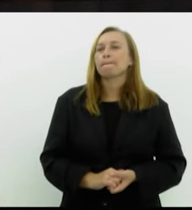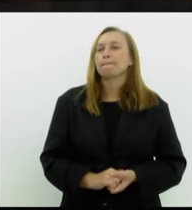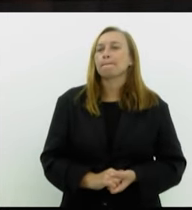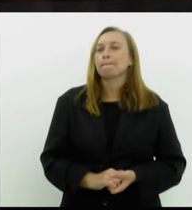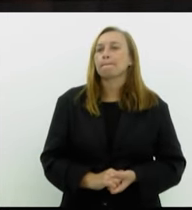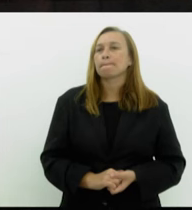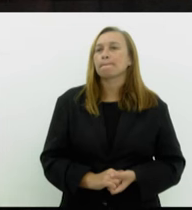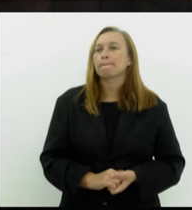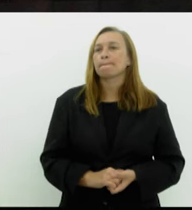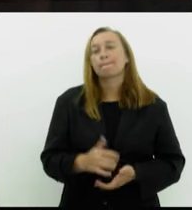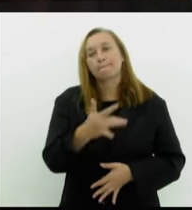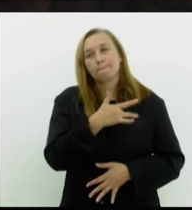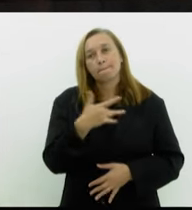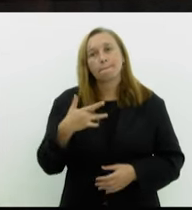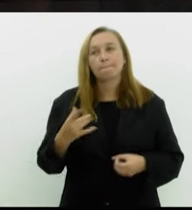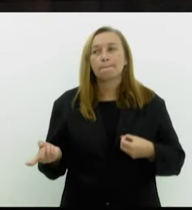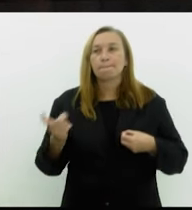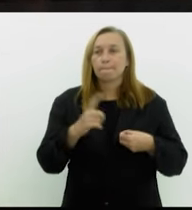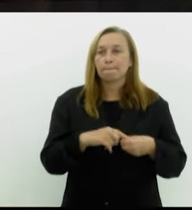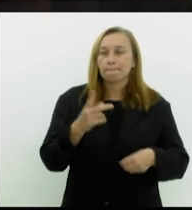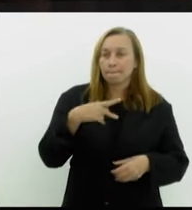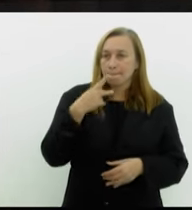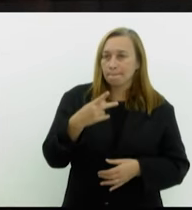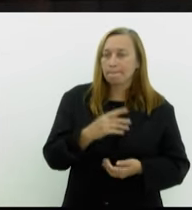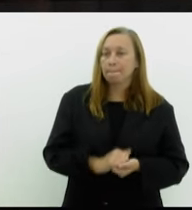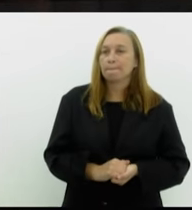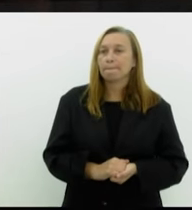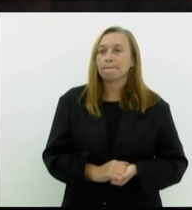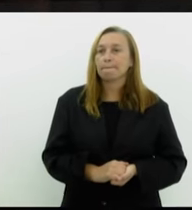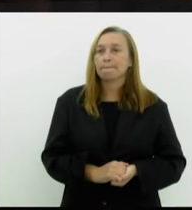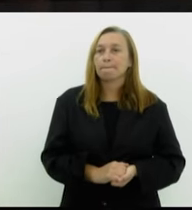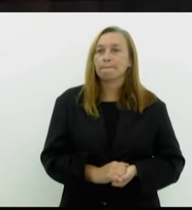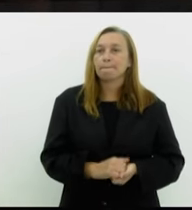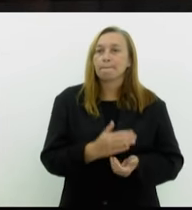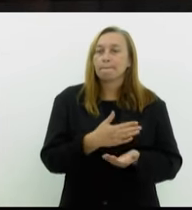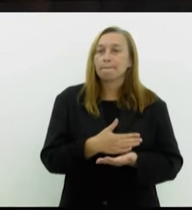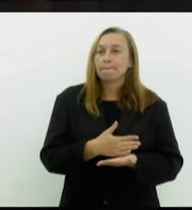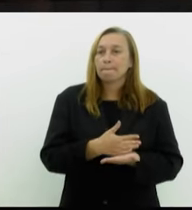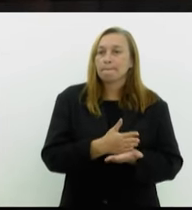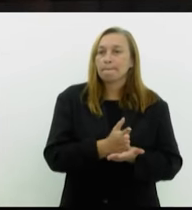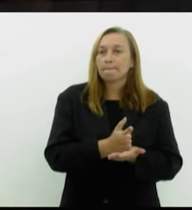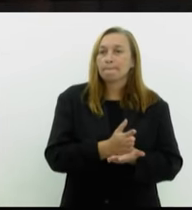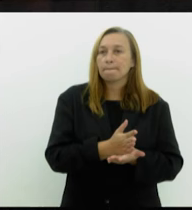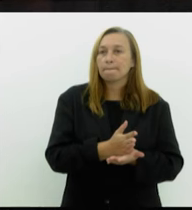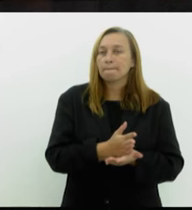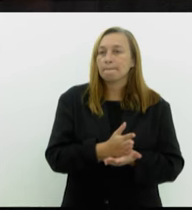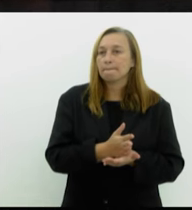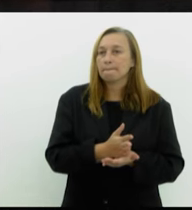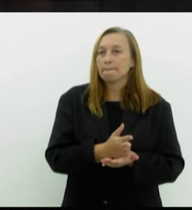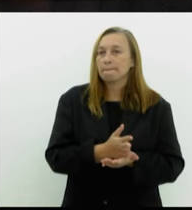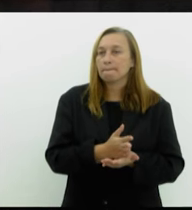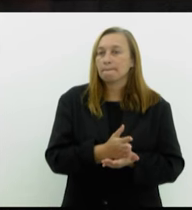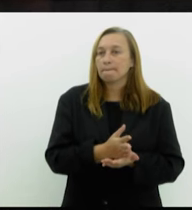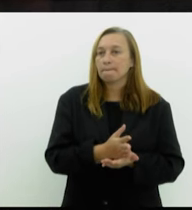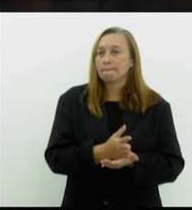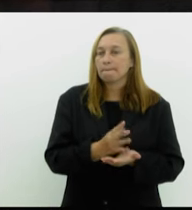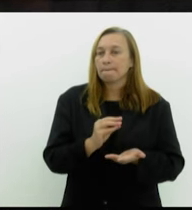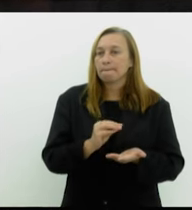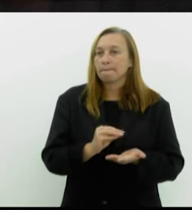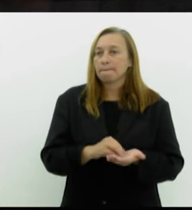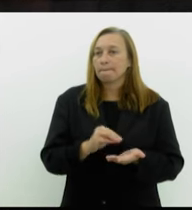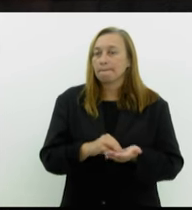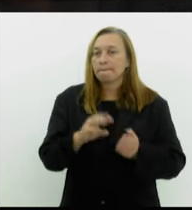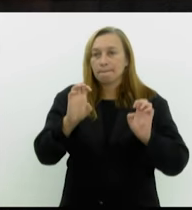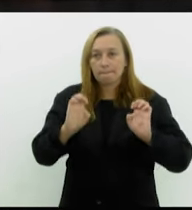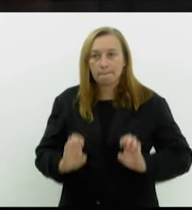E saúde, volto a dizer, para mim, ter desvio de comportamento, desvio de conduta,